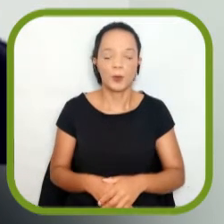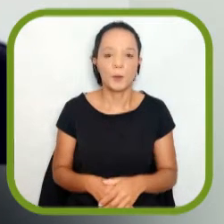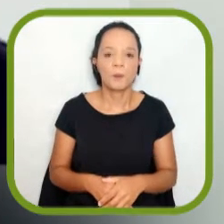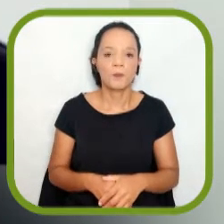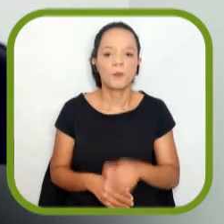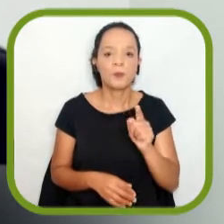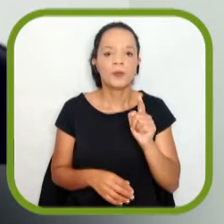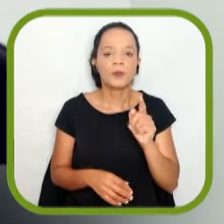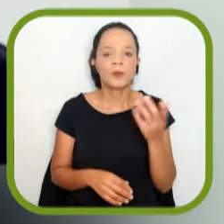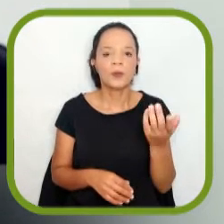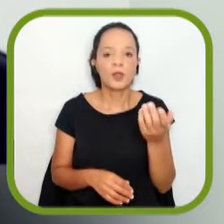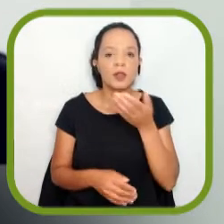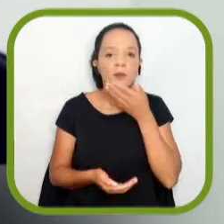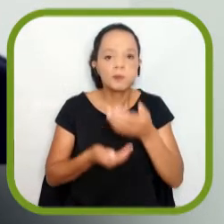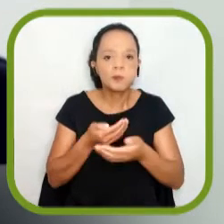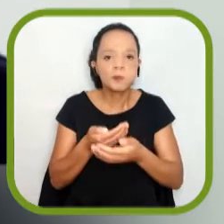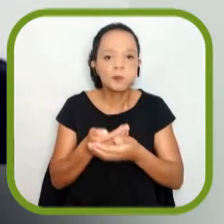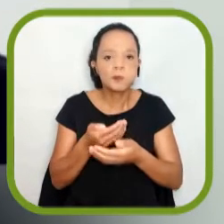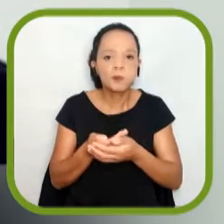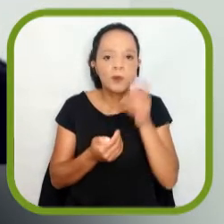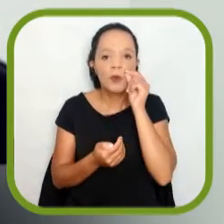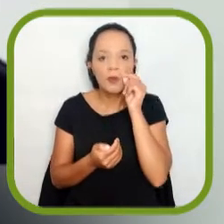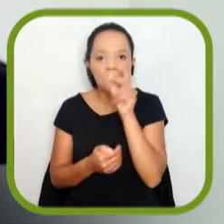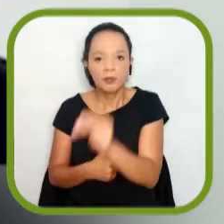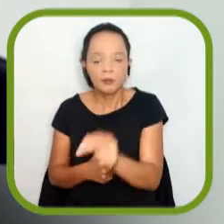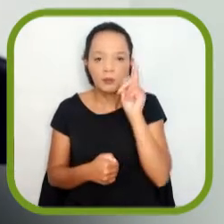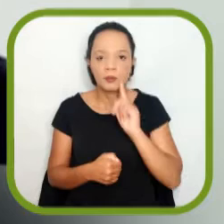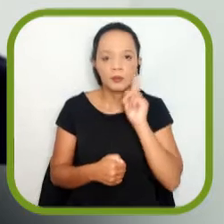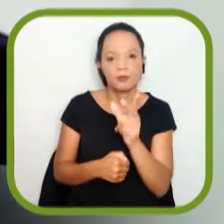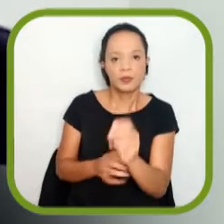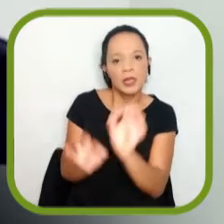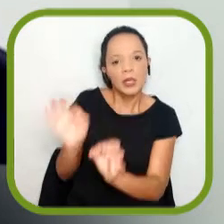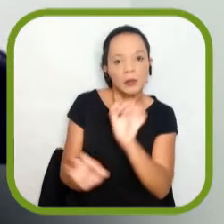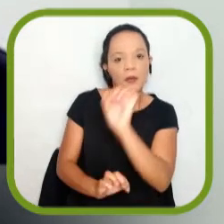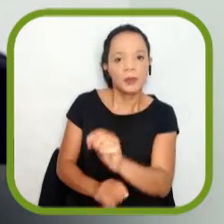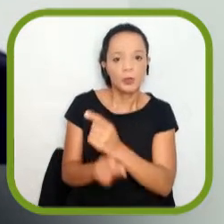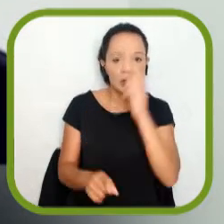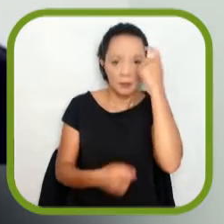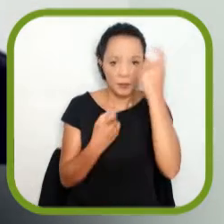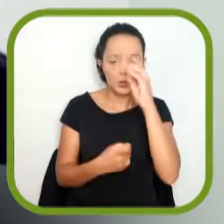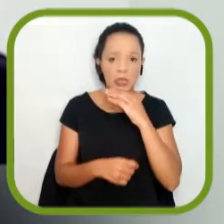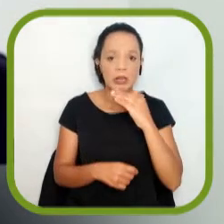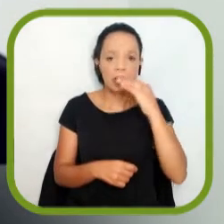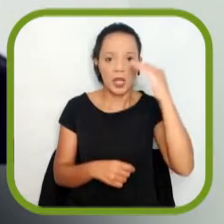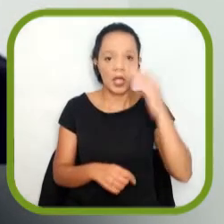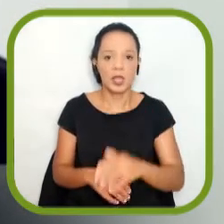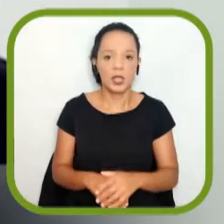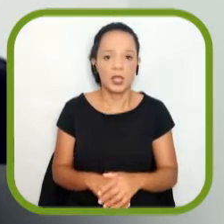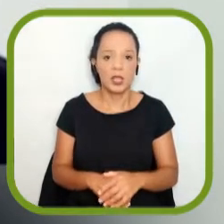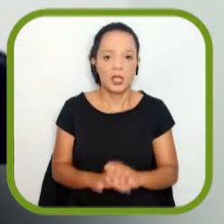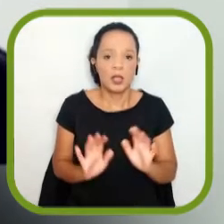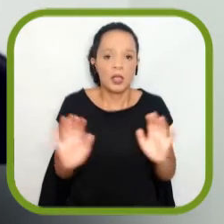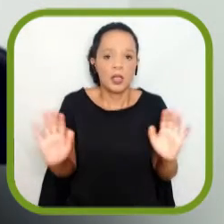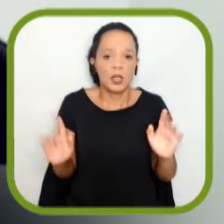exemplo, o tratamento aos idosos homossexuais. Porque as pessoas pensam que quando chegam a uma certa